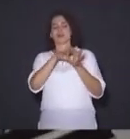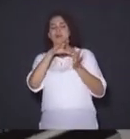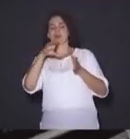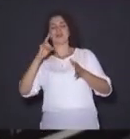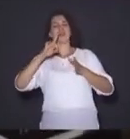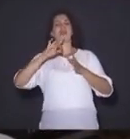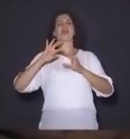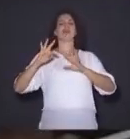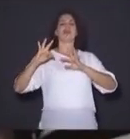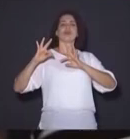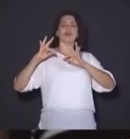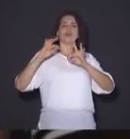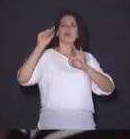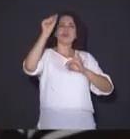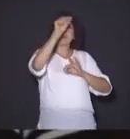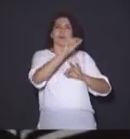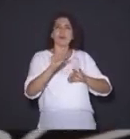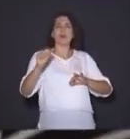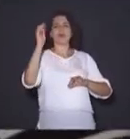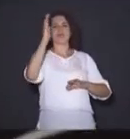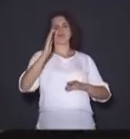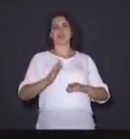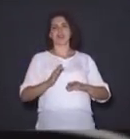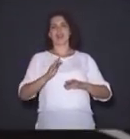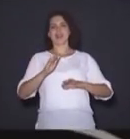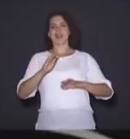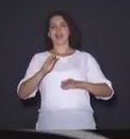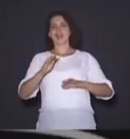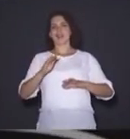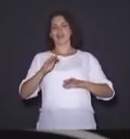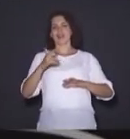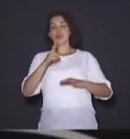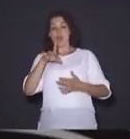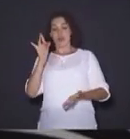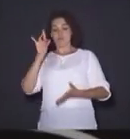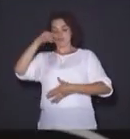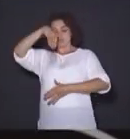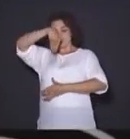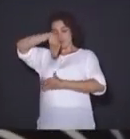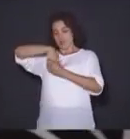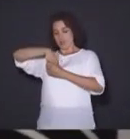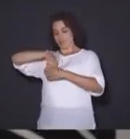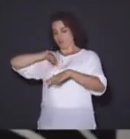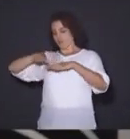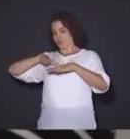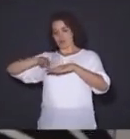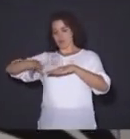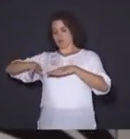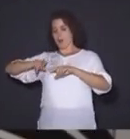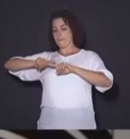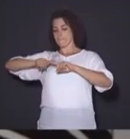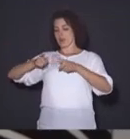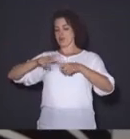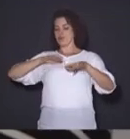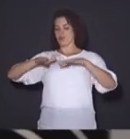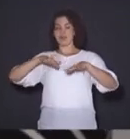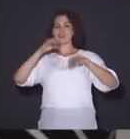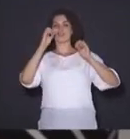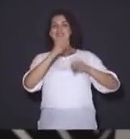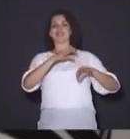pelo brasil todos mesmo que não sejam orgânicos desse movimento foram reeducados por esse movimento